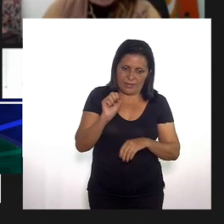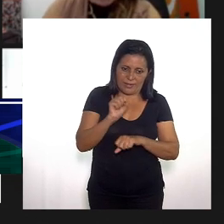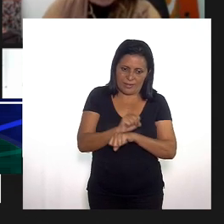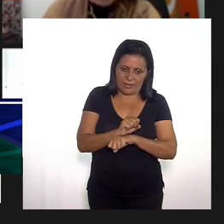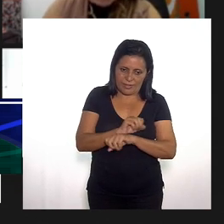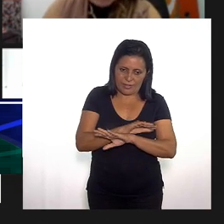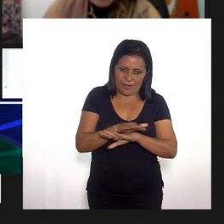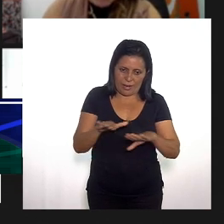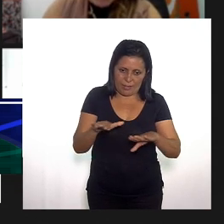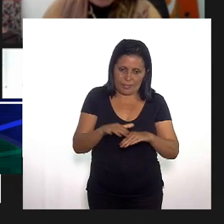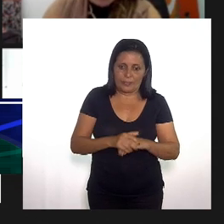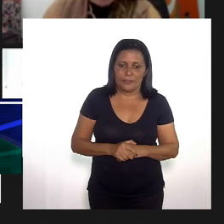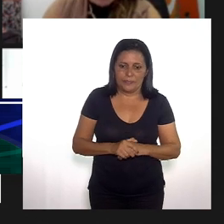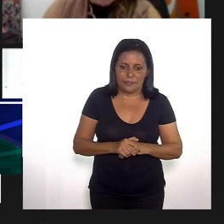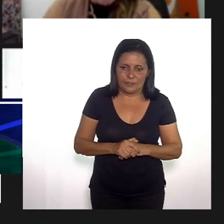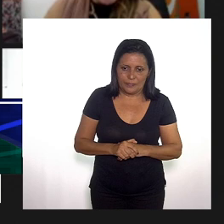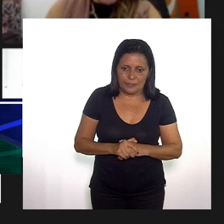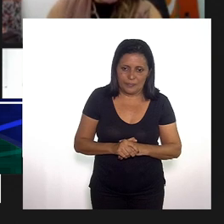Okay.